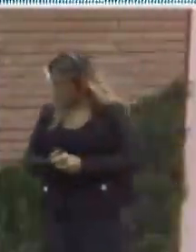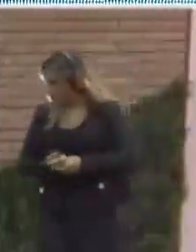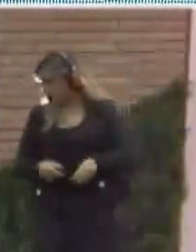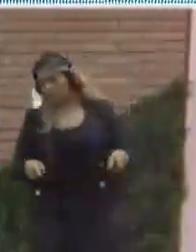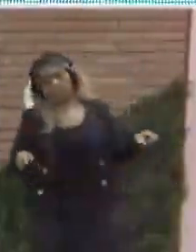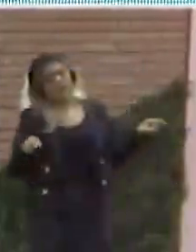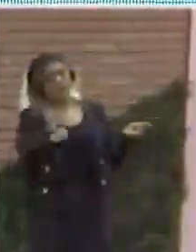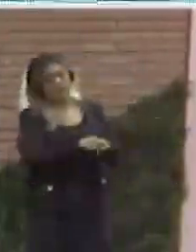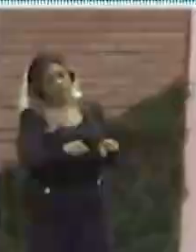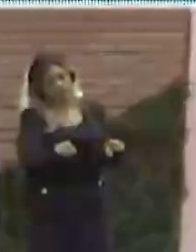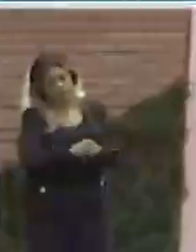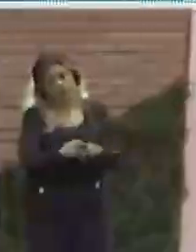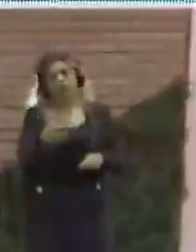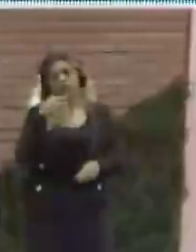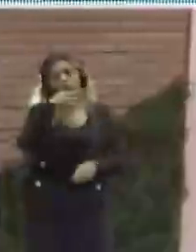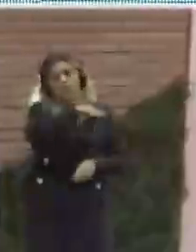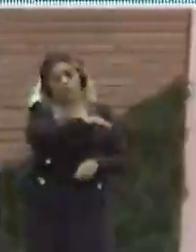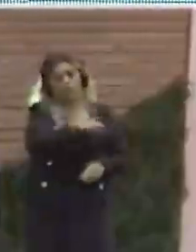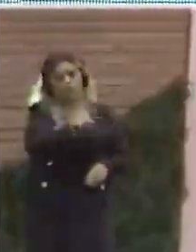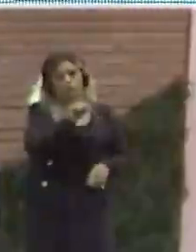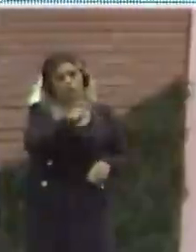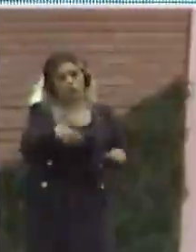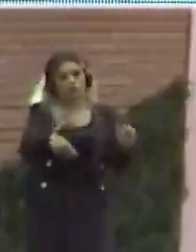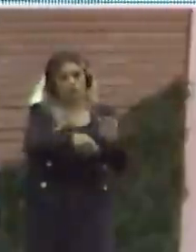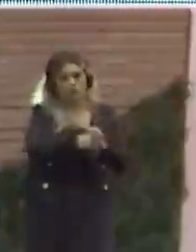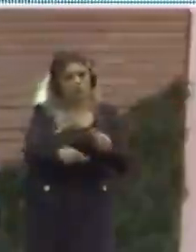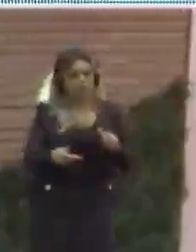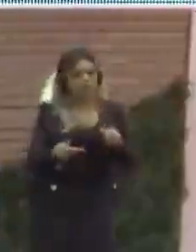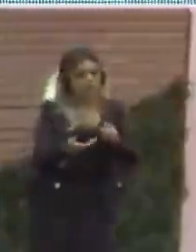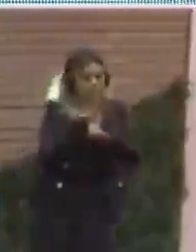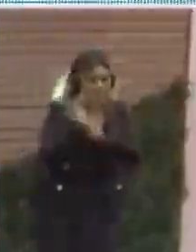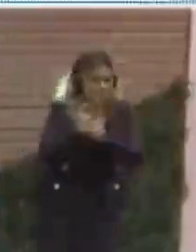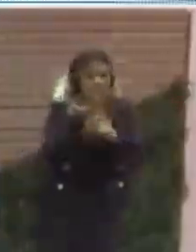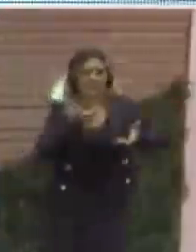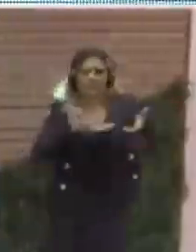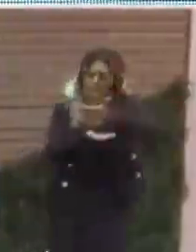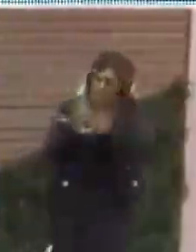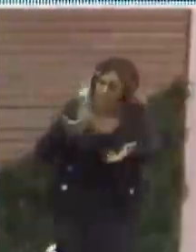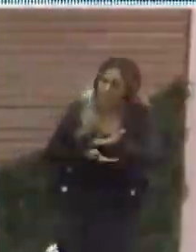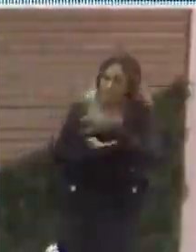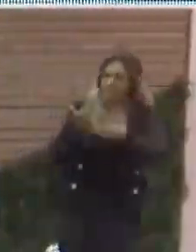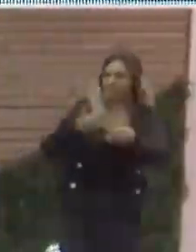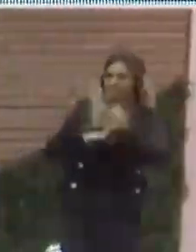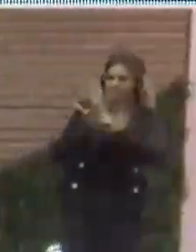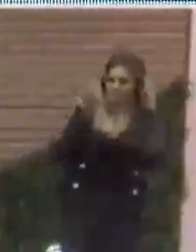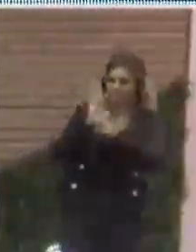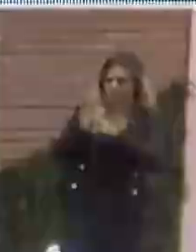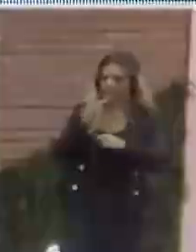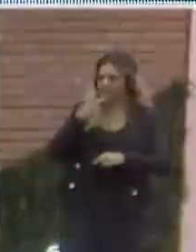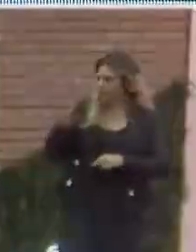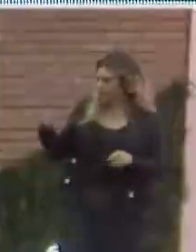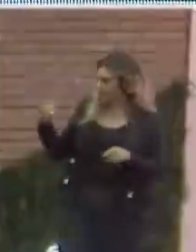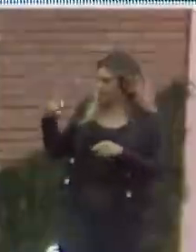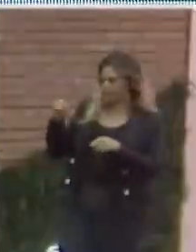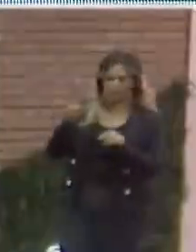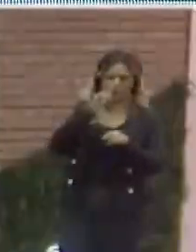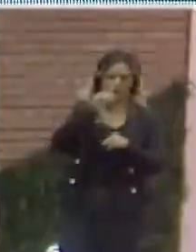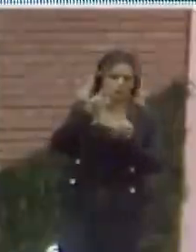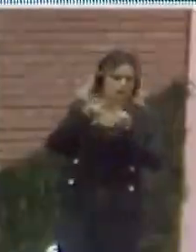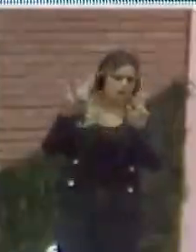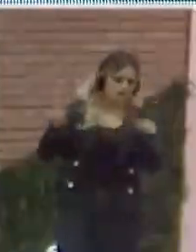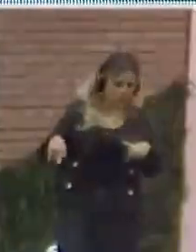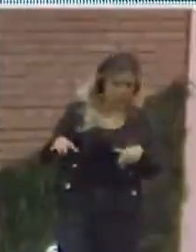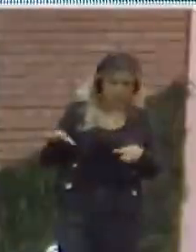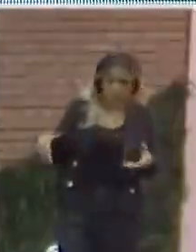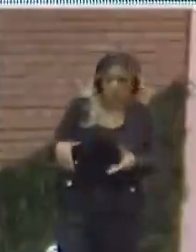chamou também a atenção aqui a questão da colaboração, né? Você falou muito em colaboração dos seus funcionários, né?